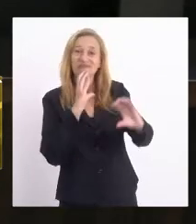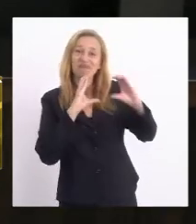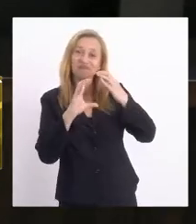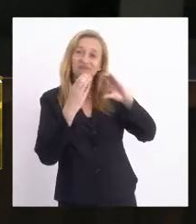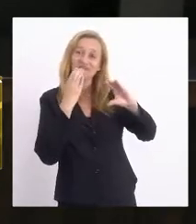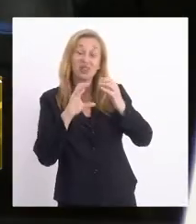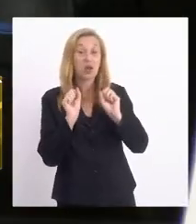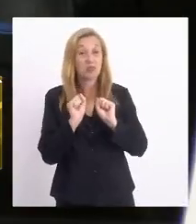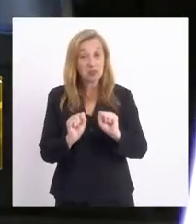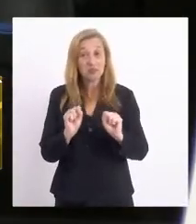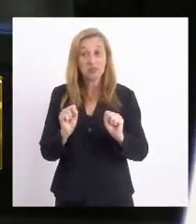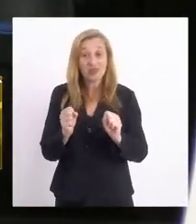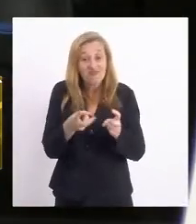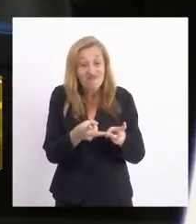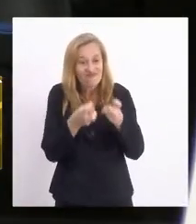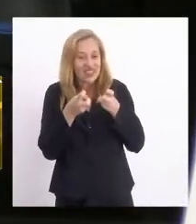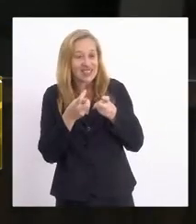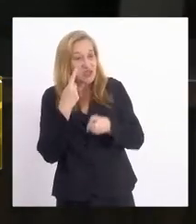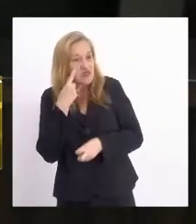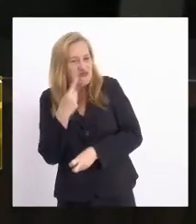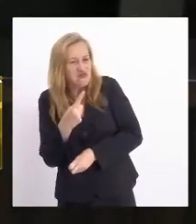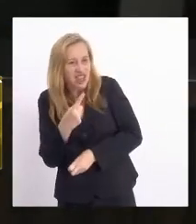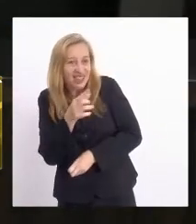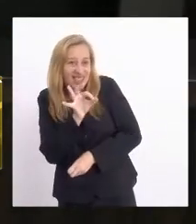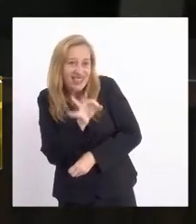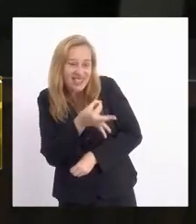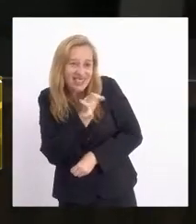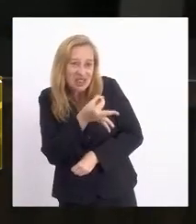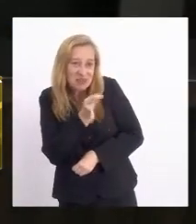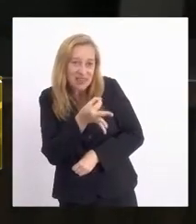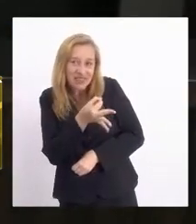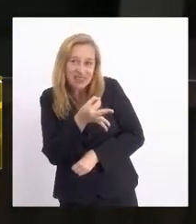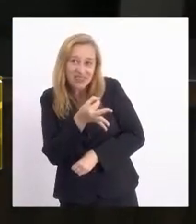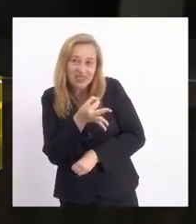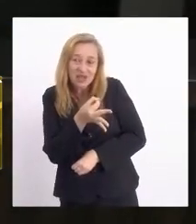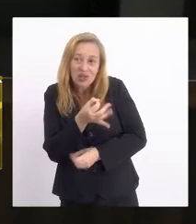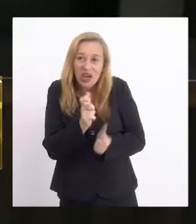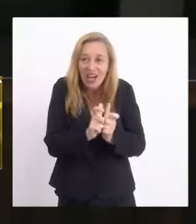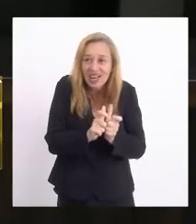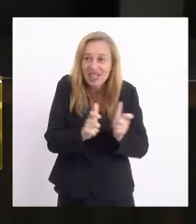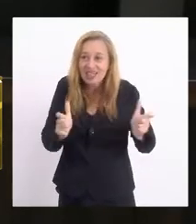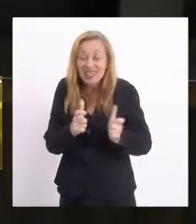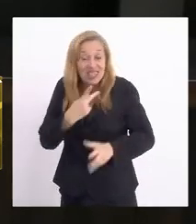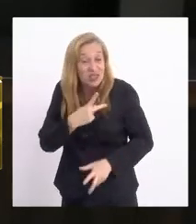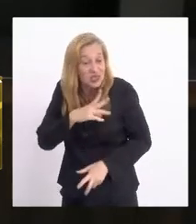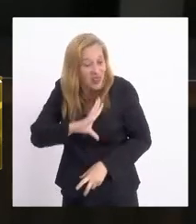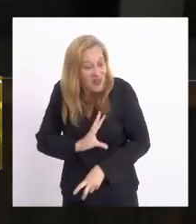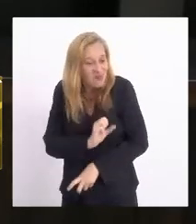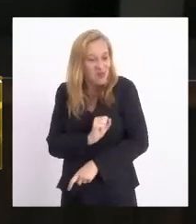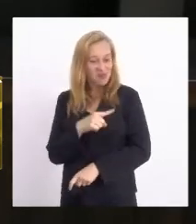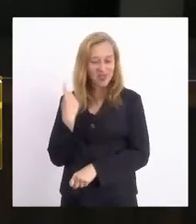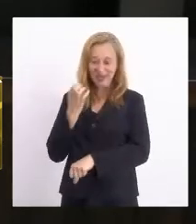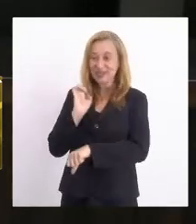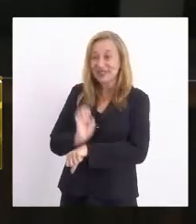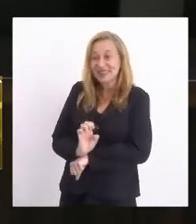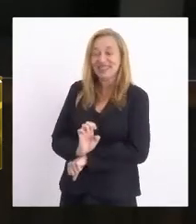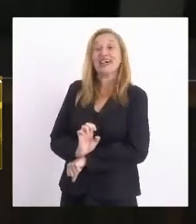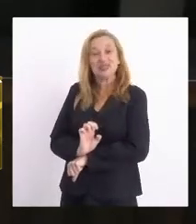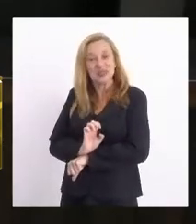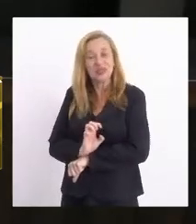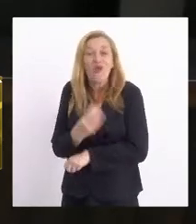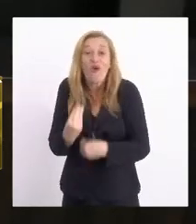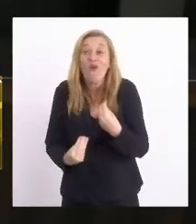eu pude perceber e ver visivelmente o tamanho do seu amor pelo nosso estado